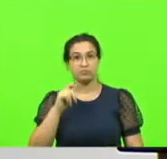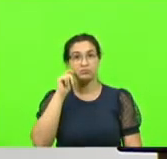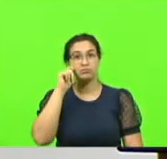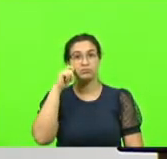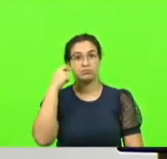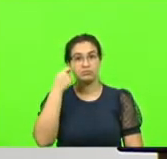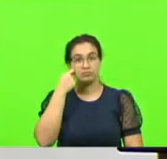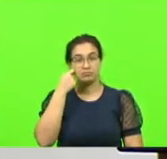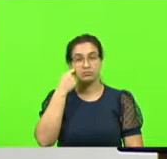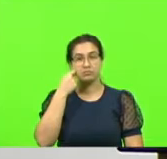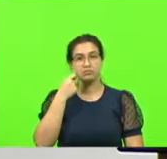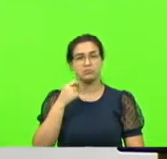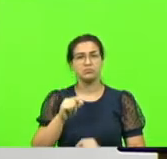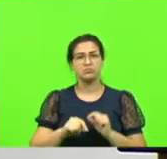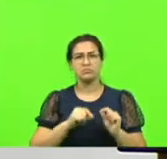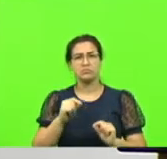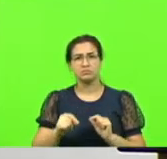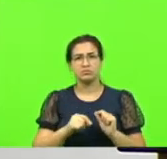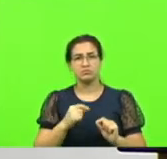é somente uma